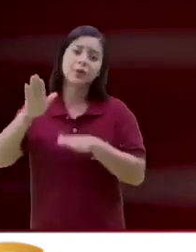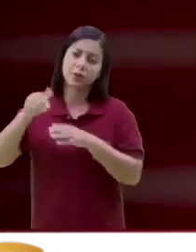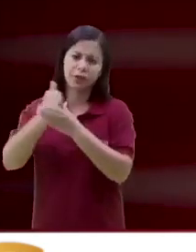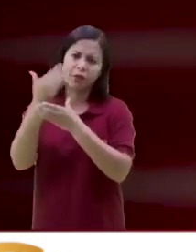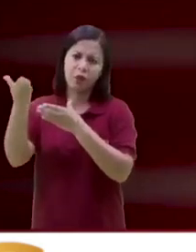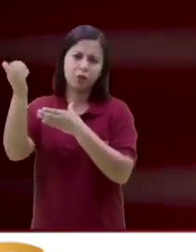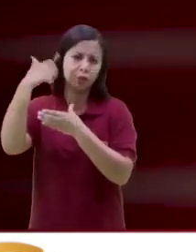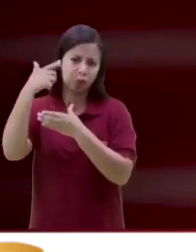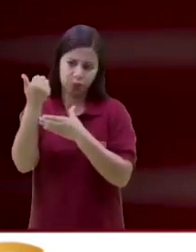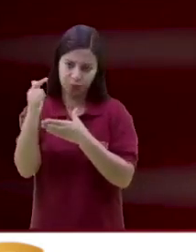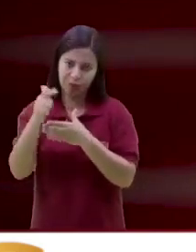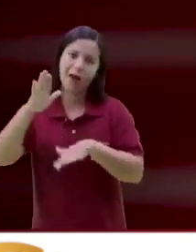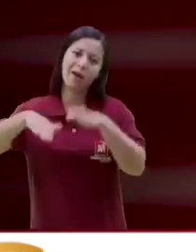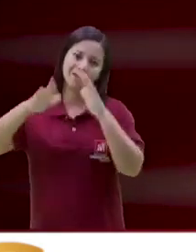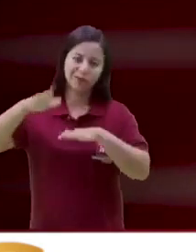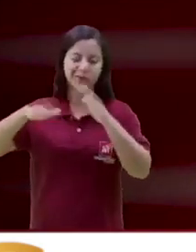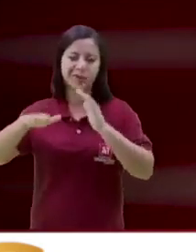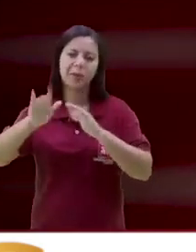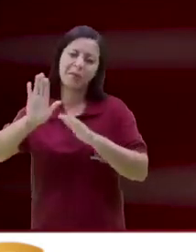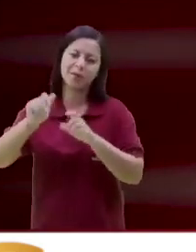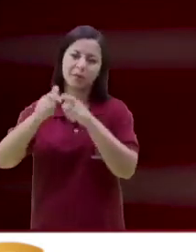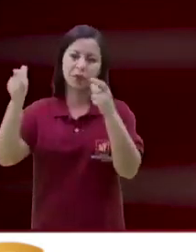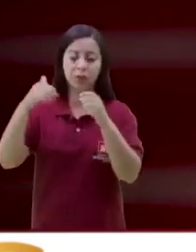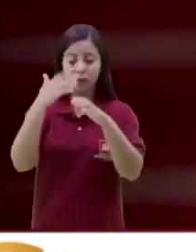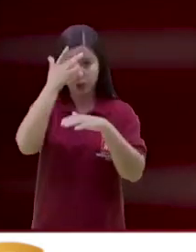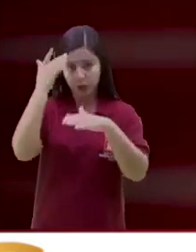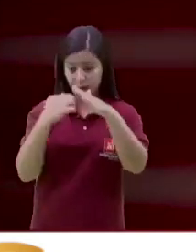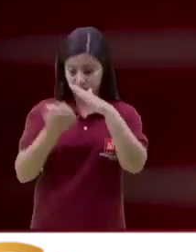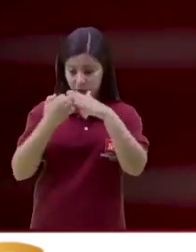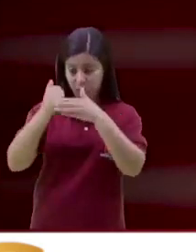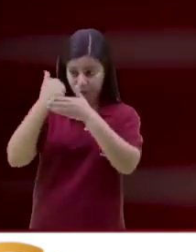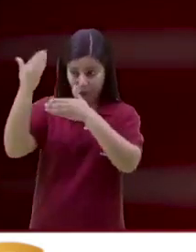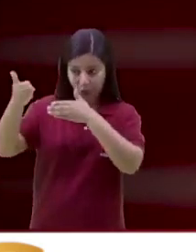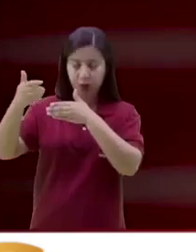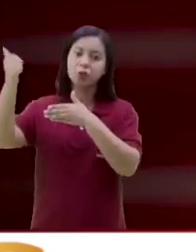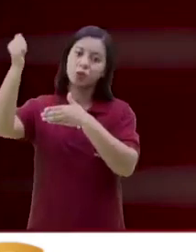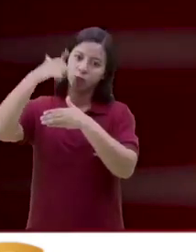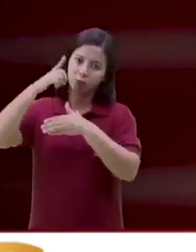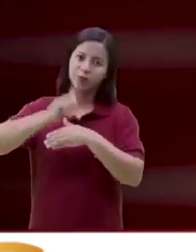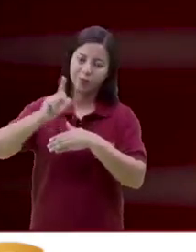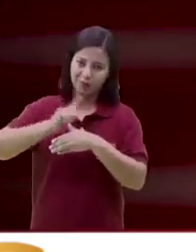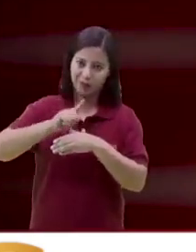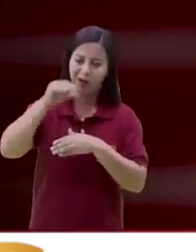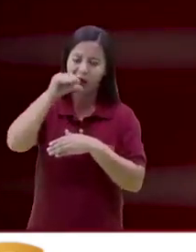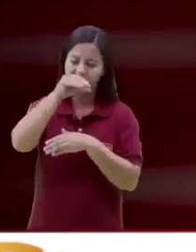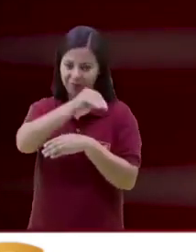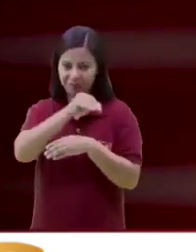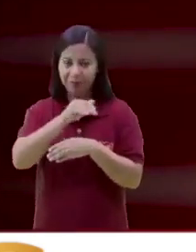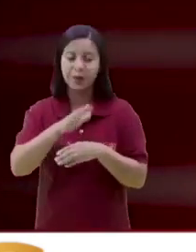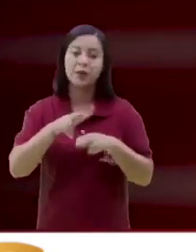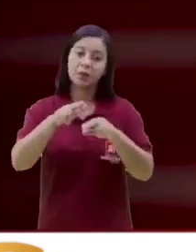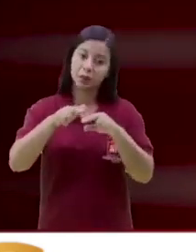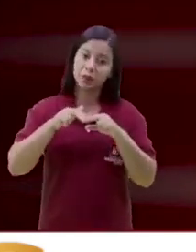solar? Posso ter, né? Pode acontecer. Mas a maioria das vezes essa equação é aplicada para avaliações em ambientes internos,